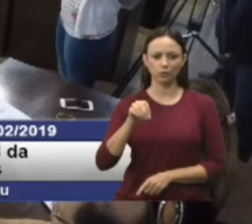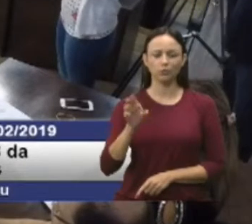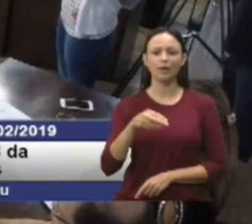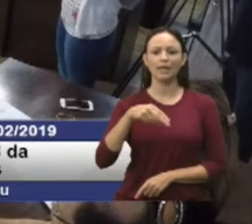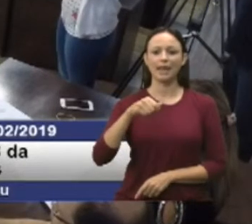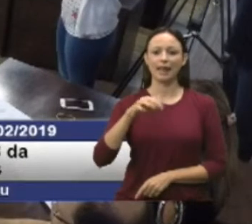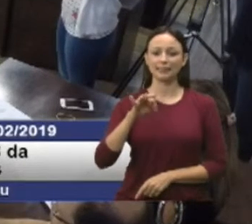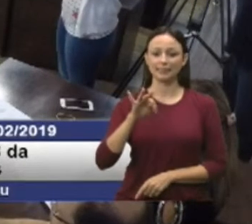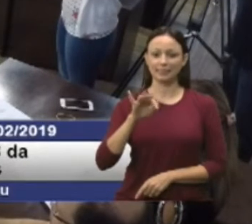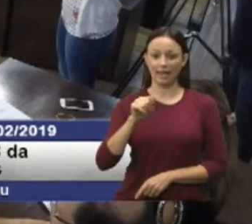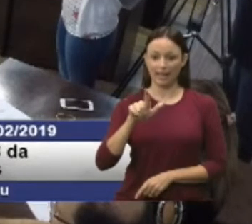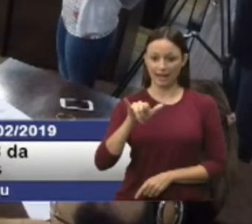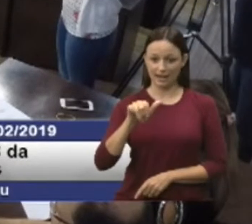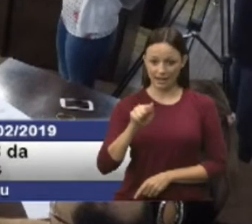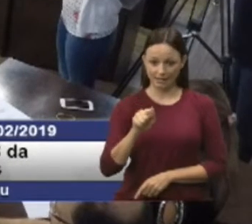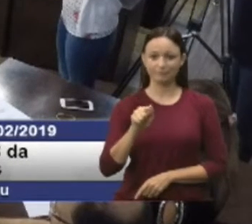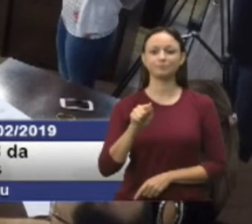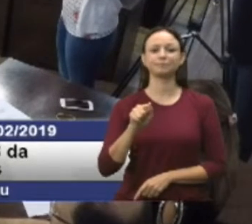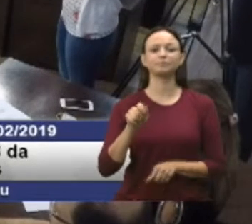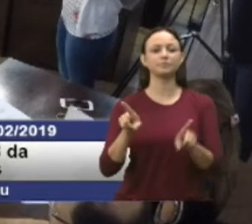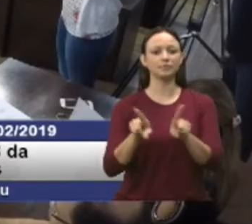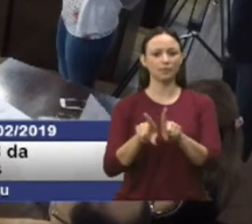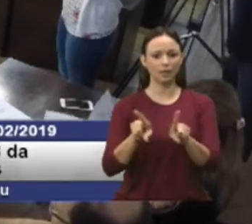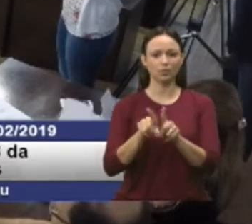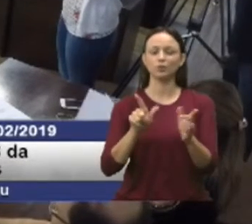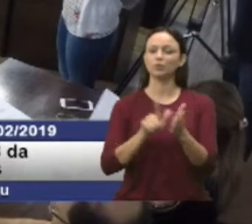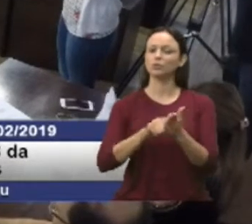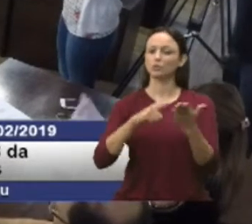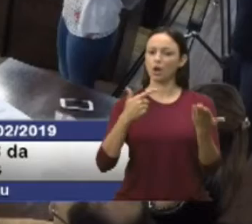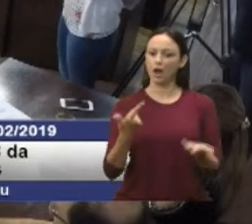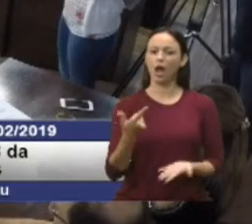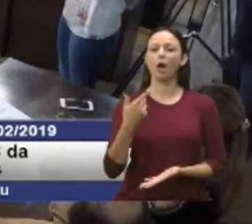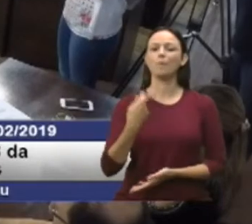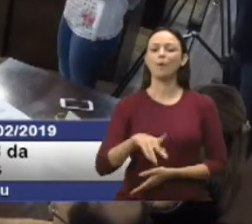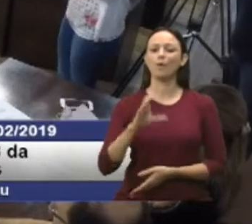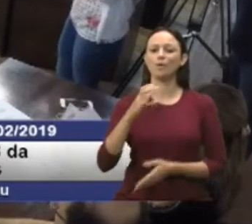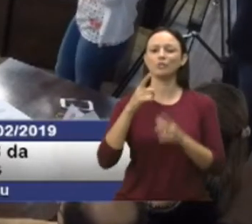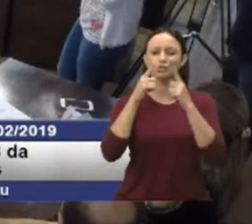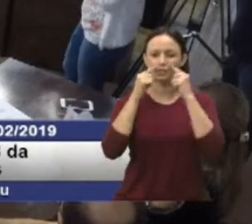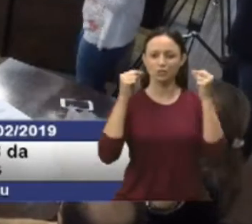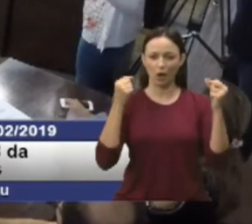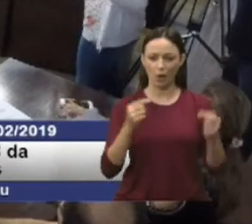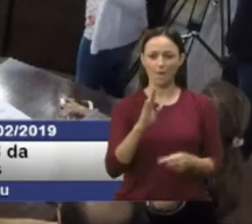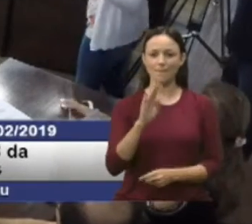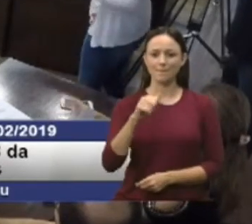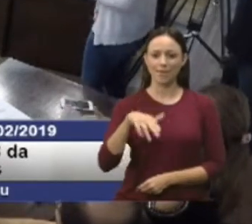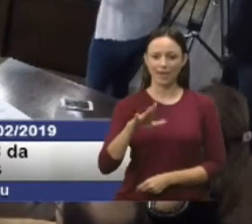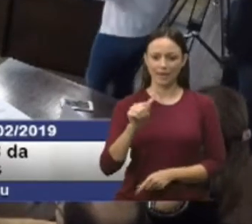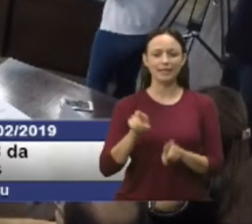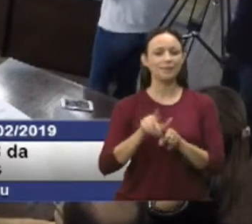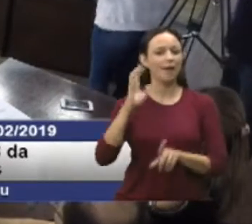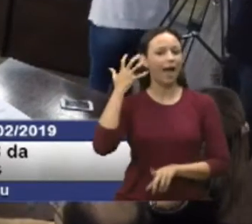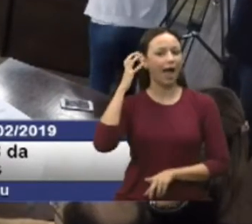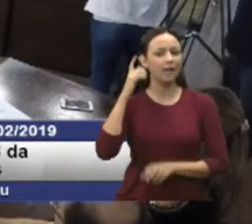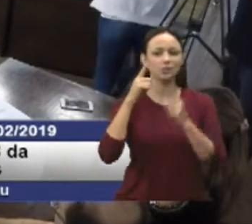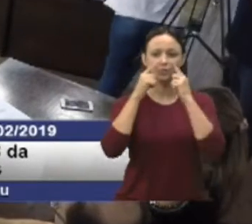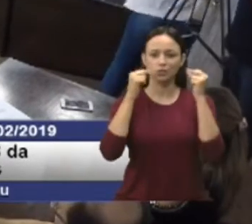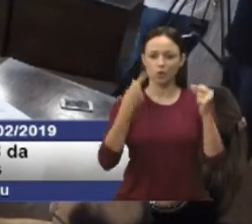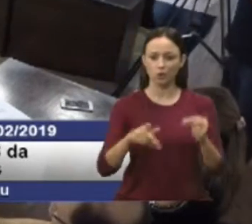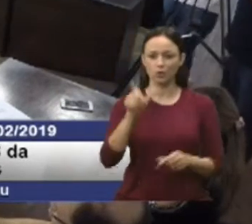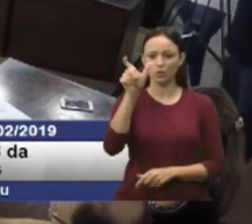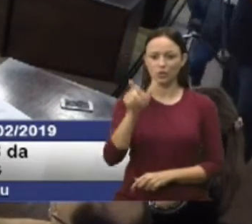Camilo e também do jornal Comércio de Jaú, na pessoa da Bianca, e a Rádio Jauense, na pessoa